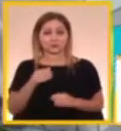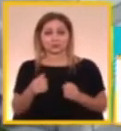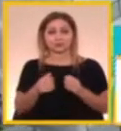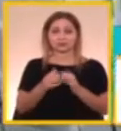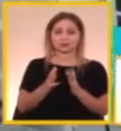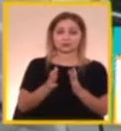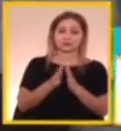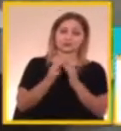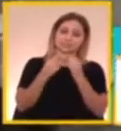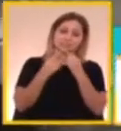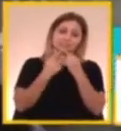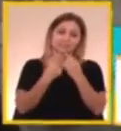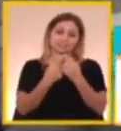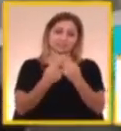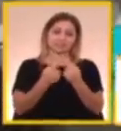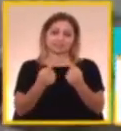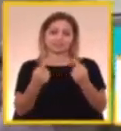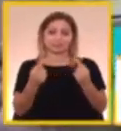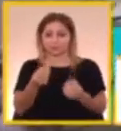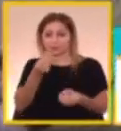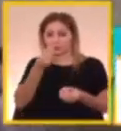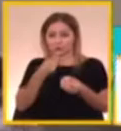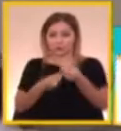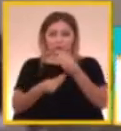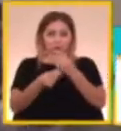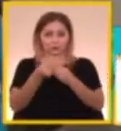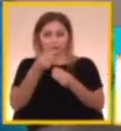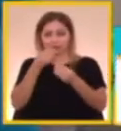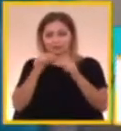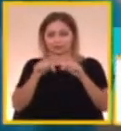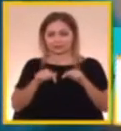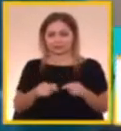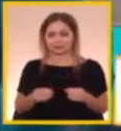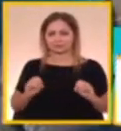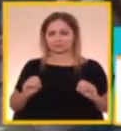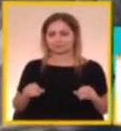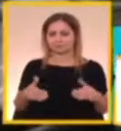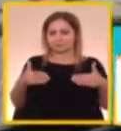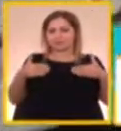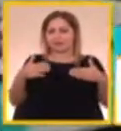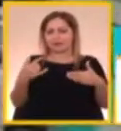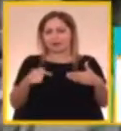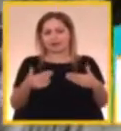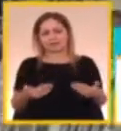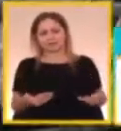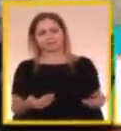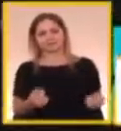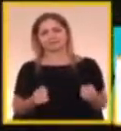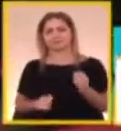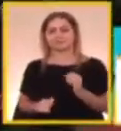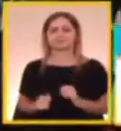gente diz: a comidinha aqui é de primeira.